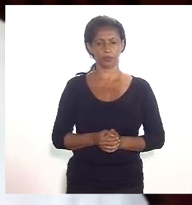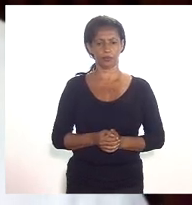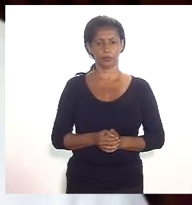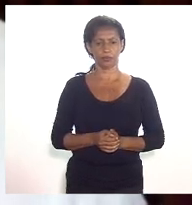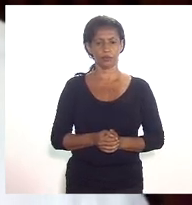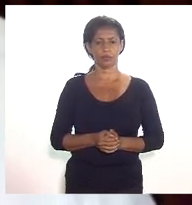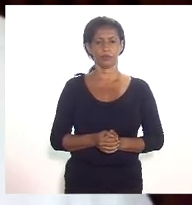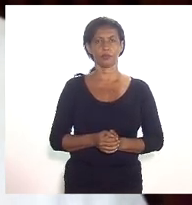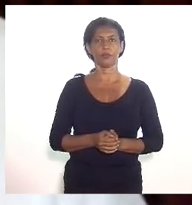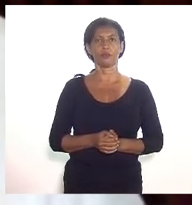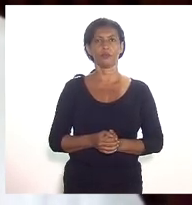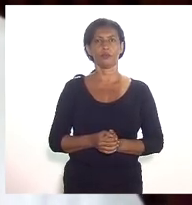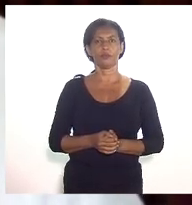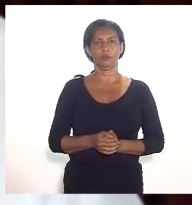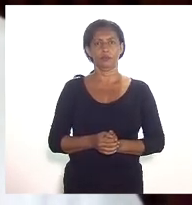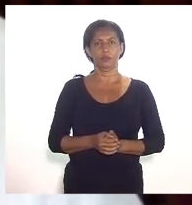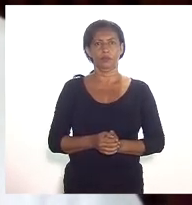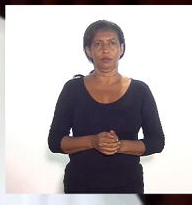Eu vou aguardar, porque